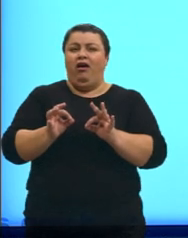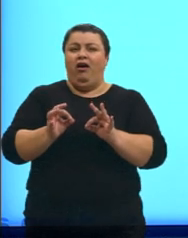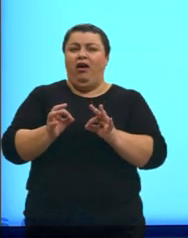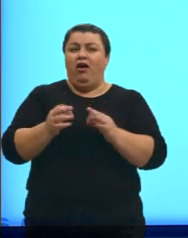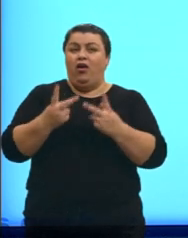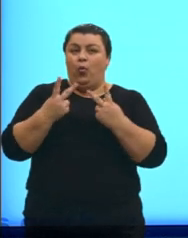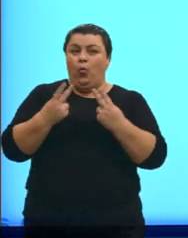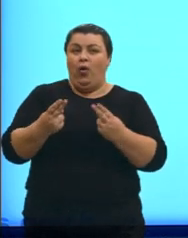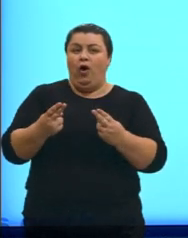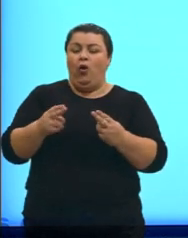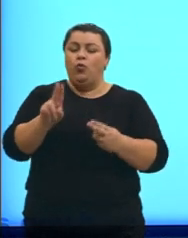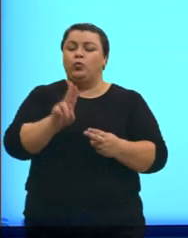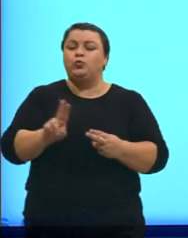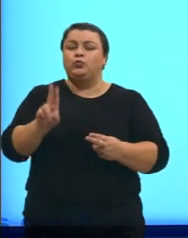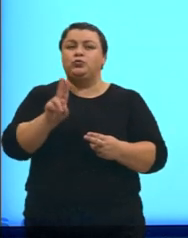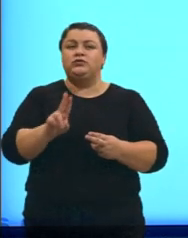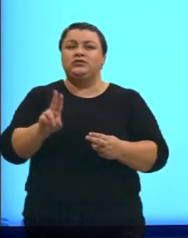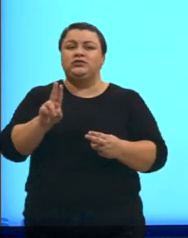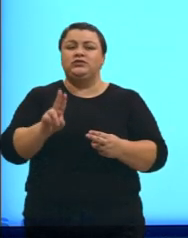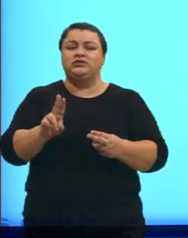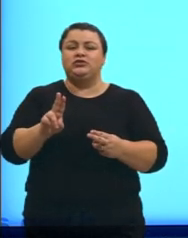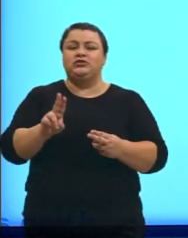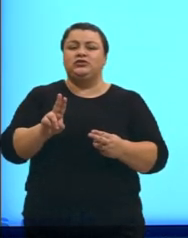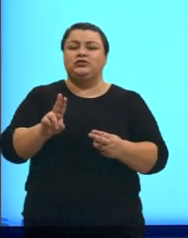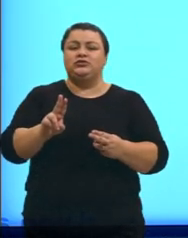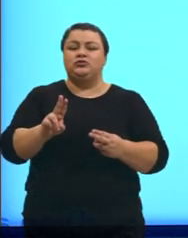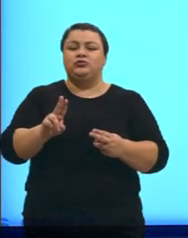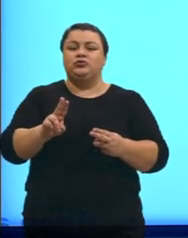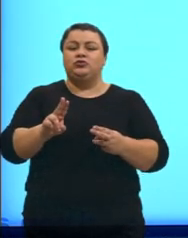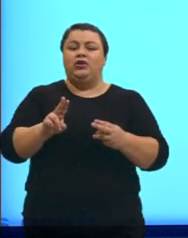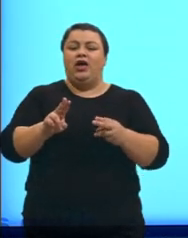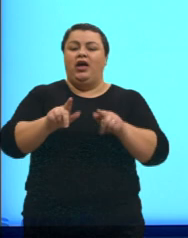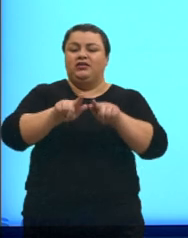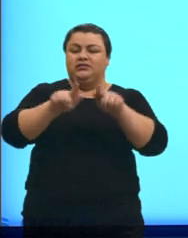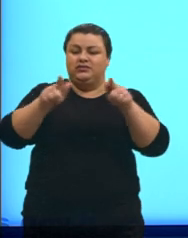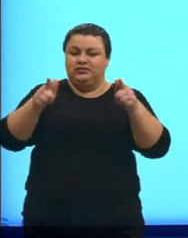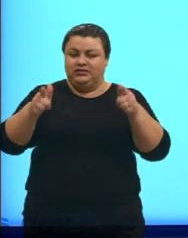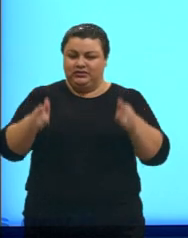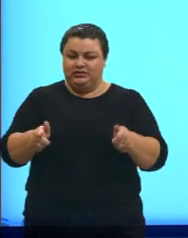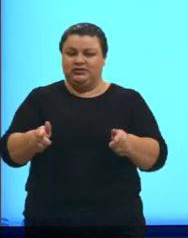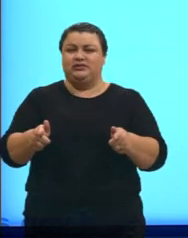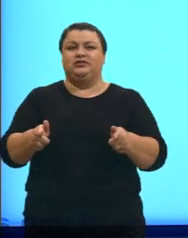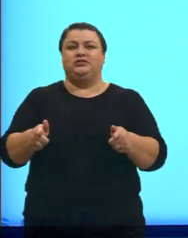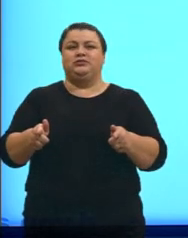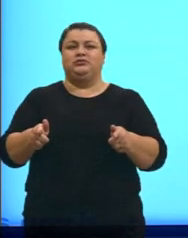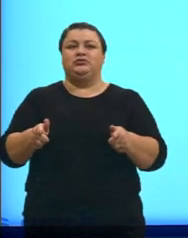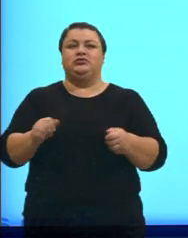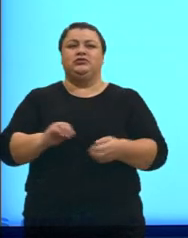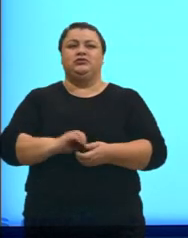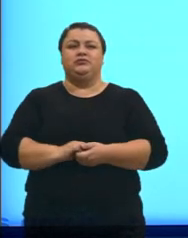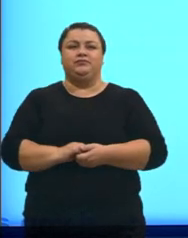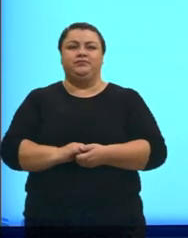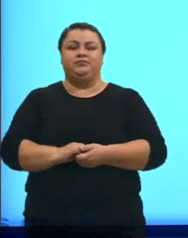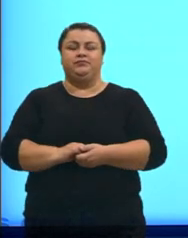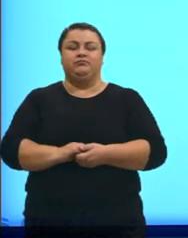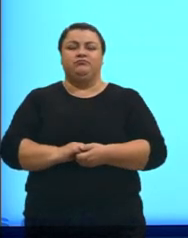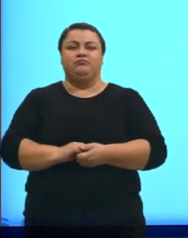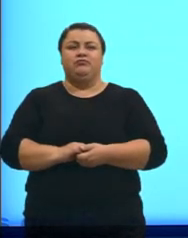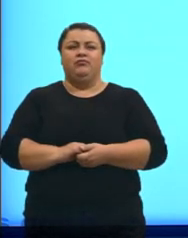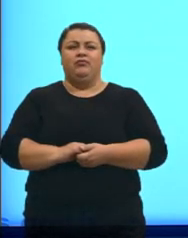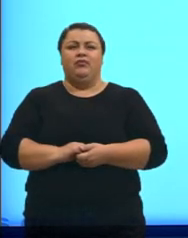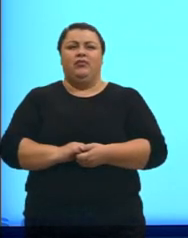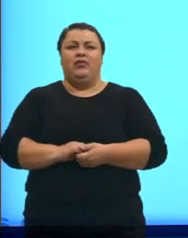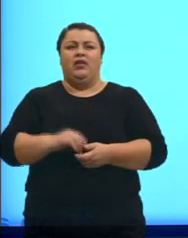maneira usando as mesmas classes gramaticais e